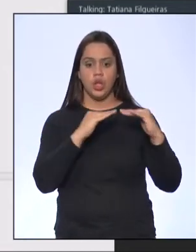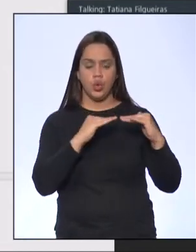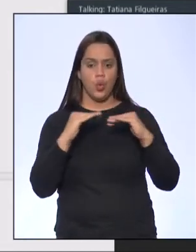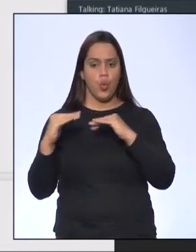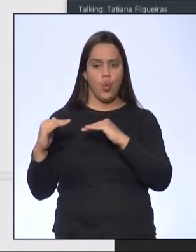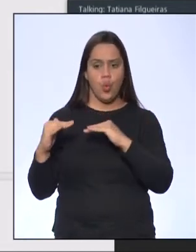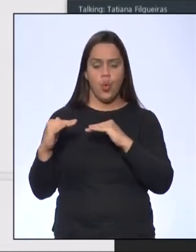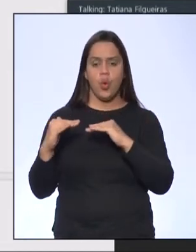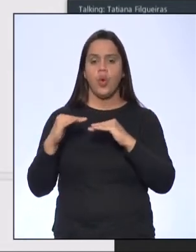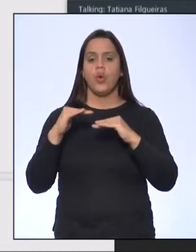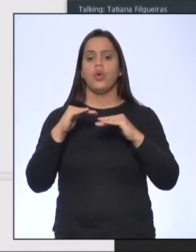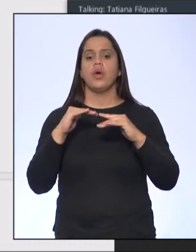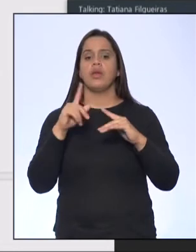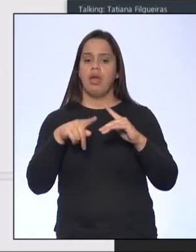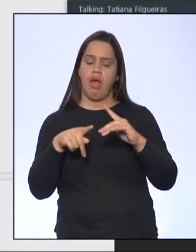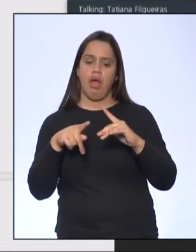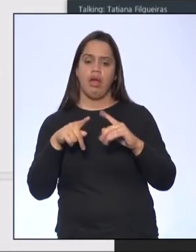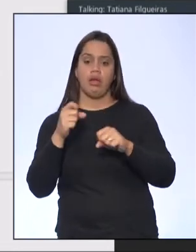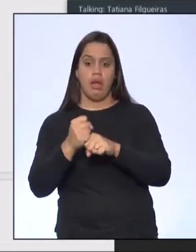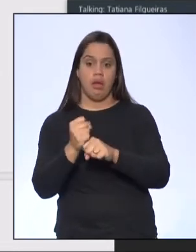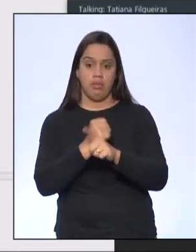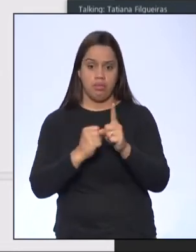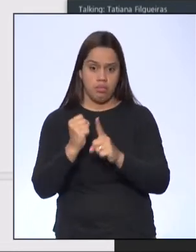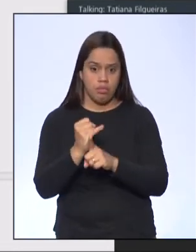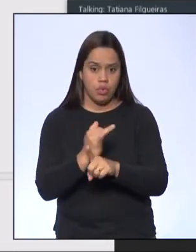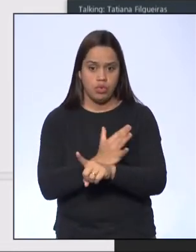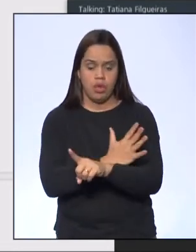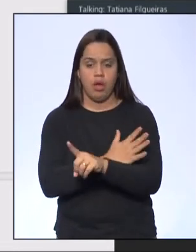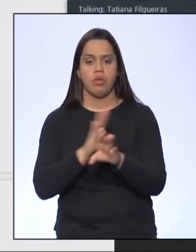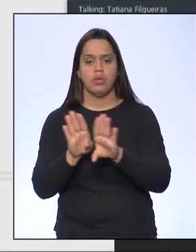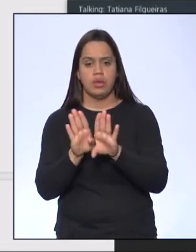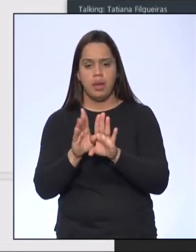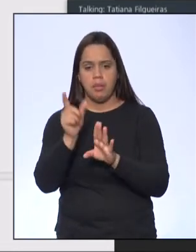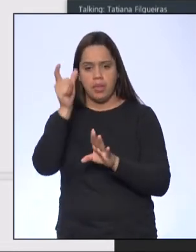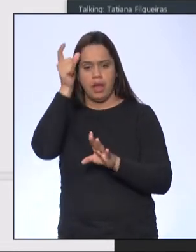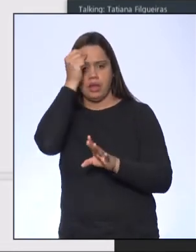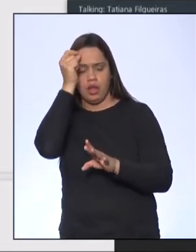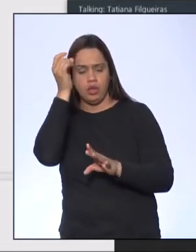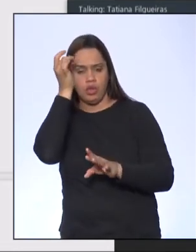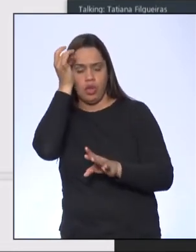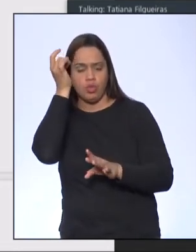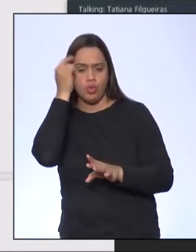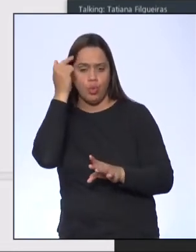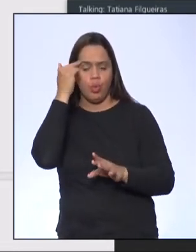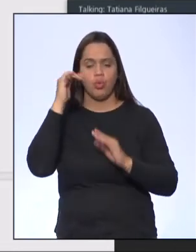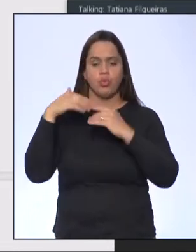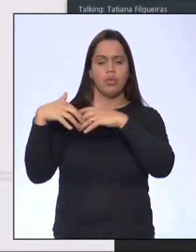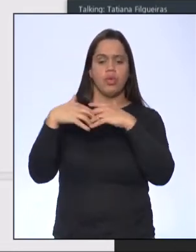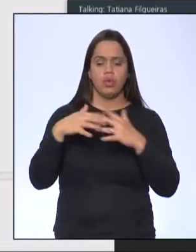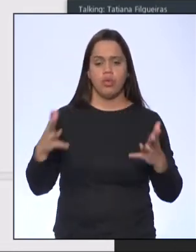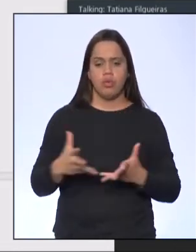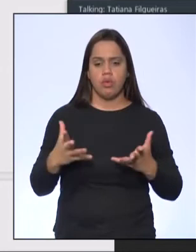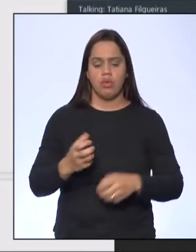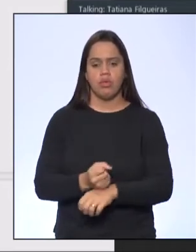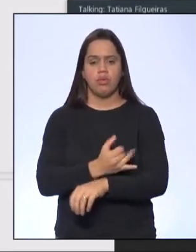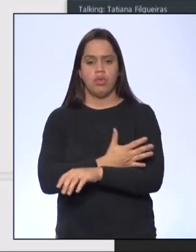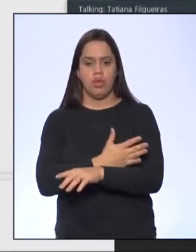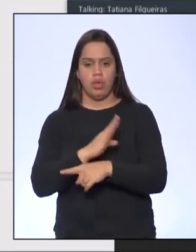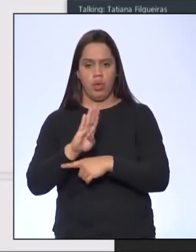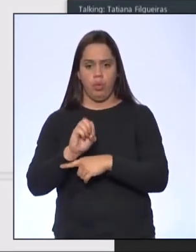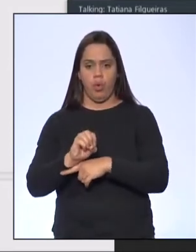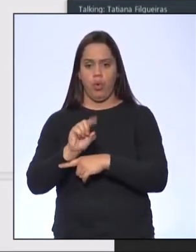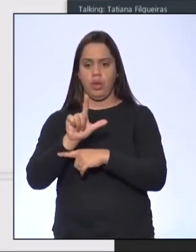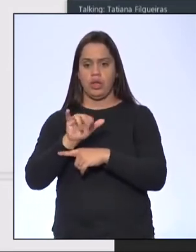dimensão intelectual, que tem a ver com os processos conativos, os aspectos motivacionais, o controle volitivo, né,